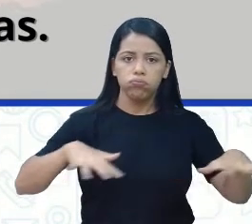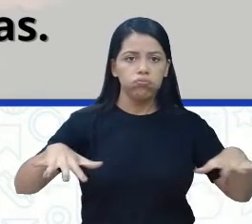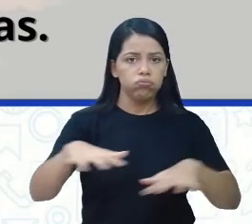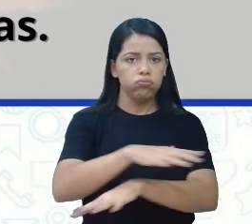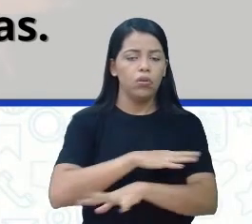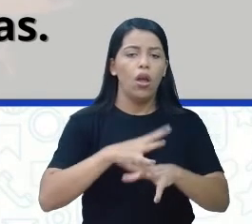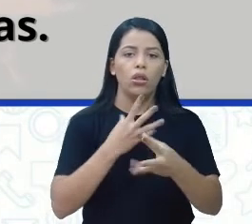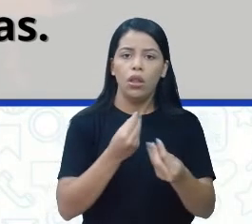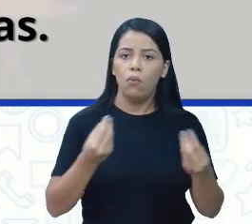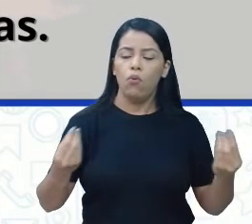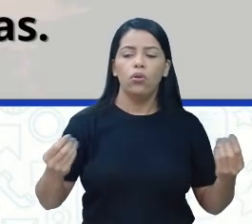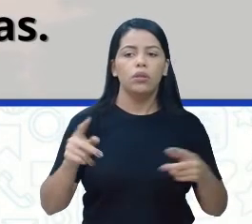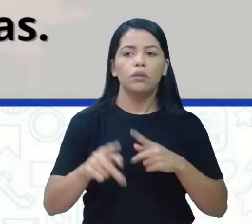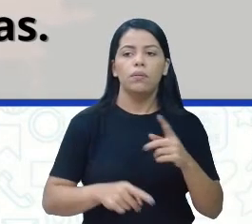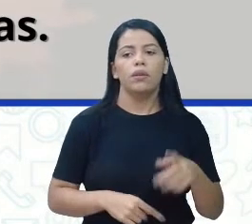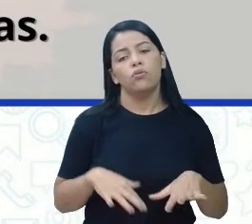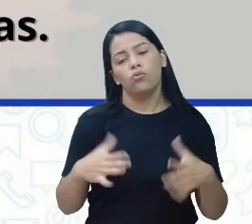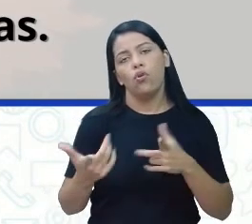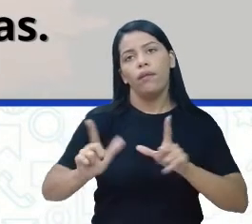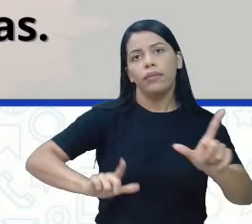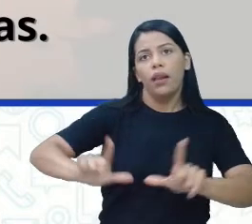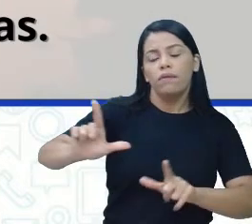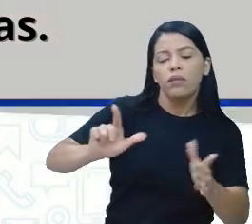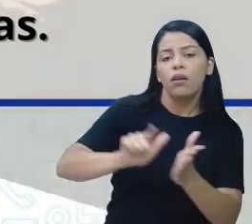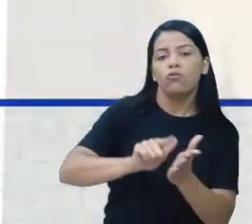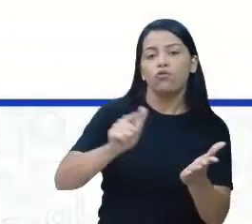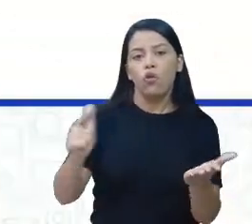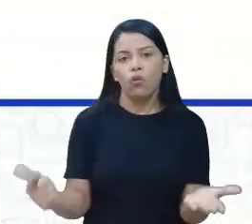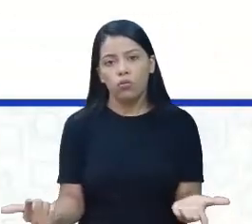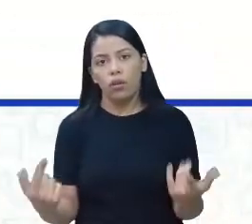receptores, como é o caso de televisões, jornais e